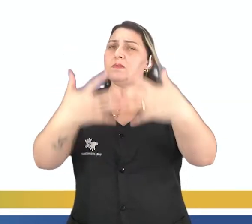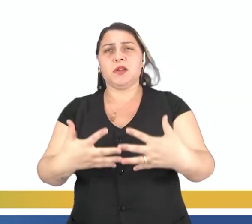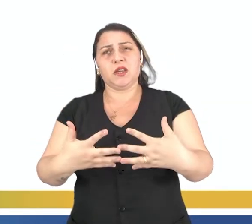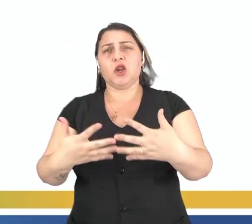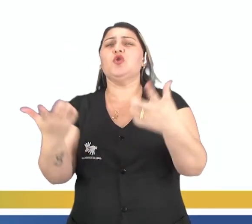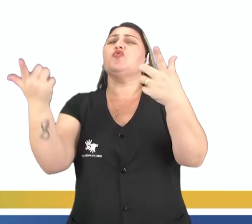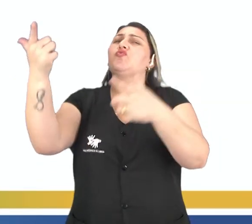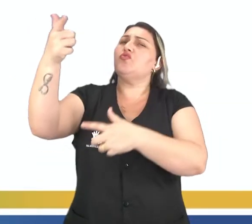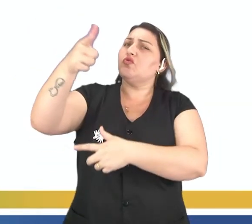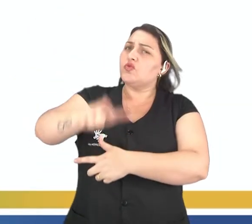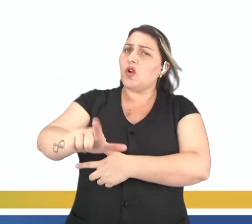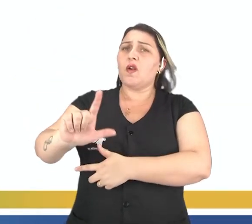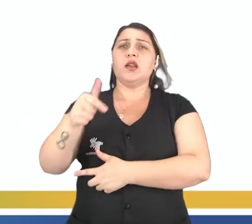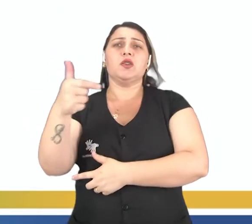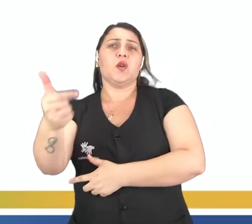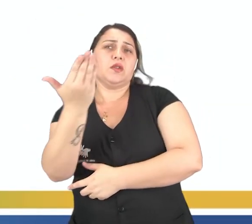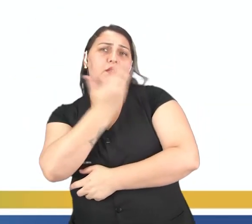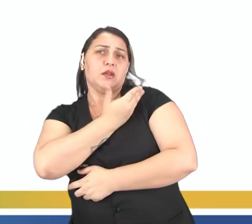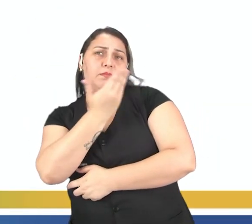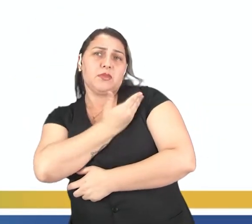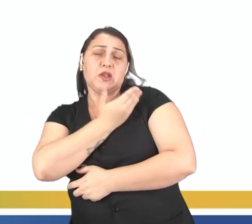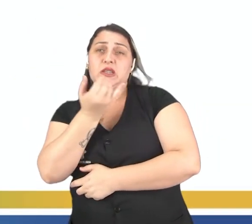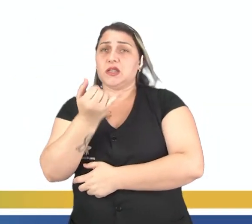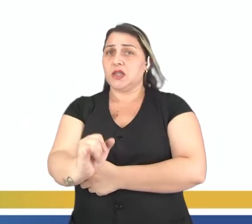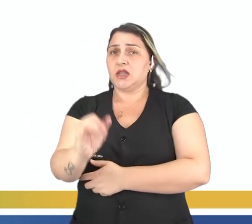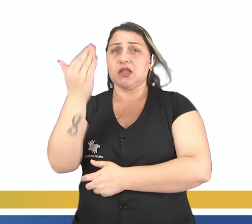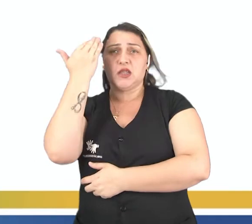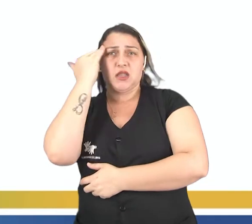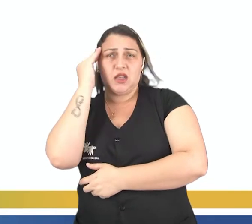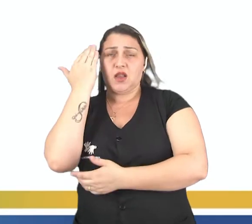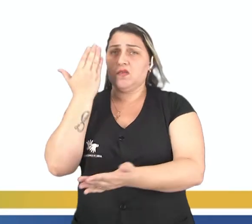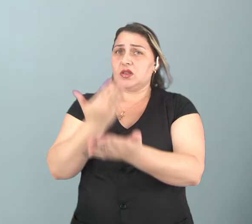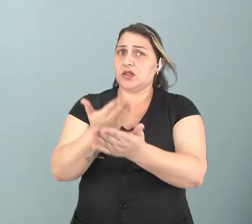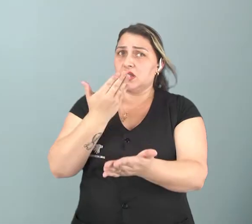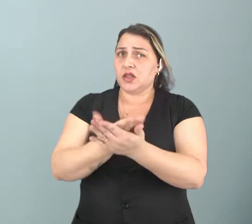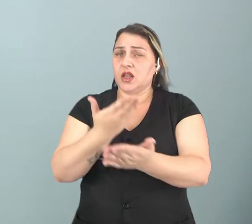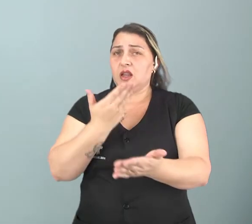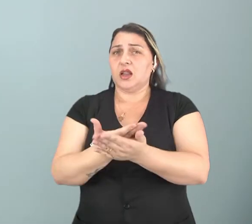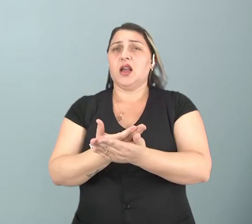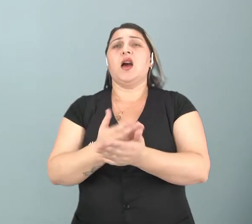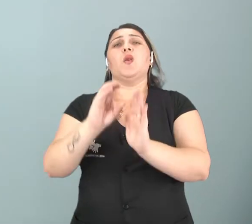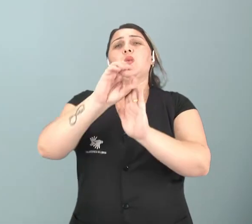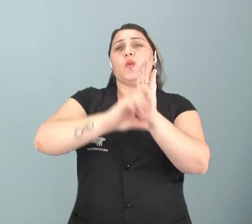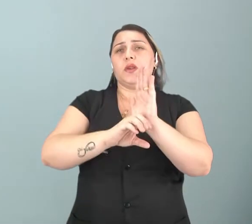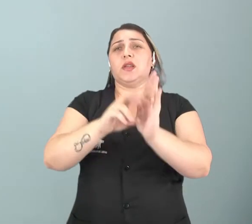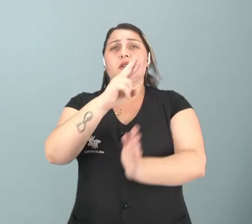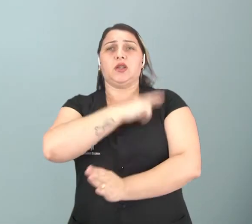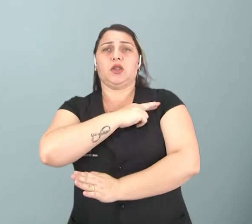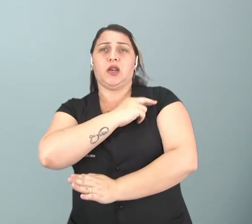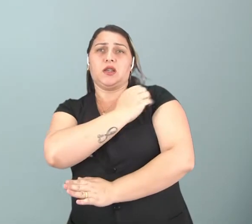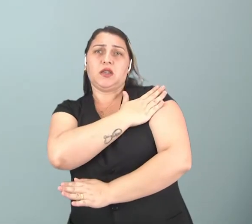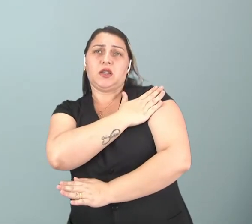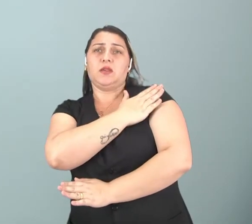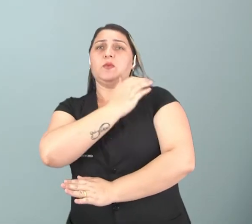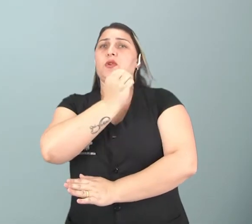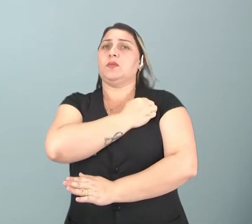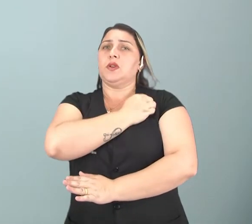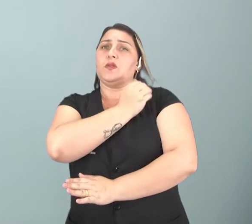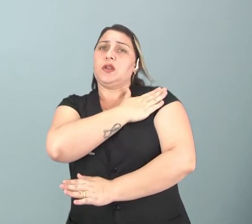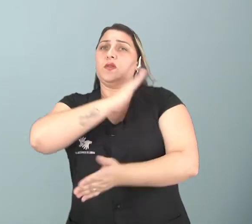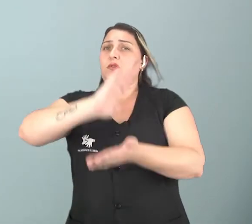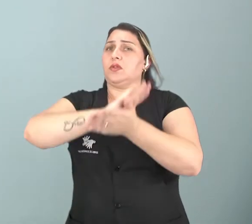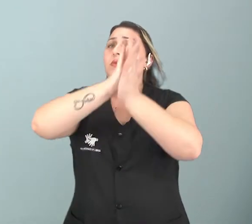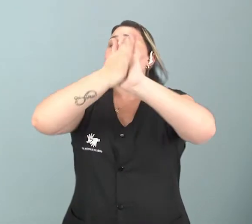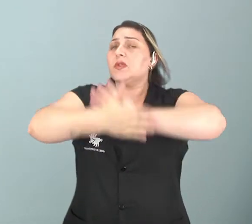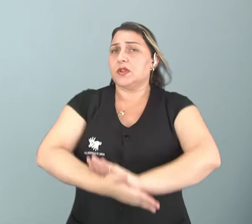explique tudo aos outros colegas. Se você entendeu essa aula, se você entendeu o conceito de racismo, de preconceito e